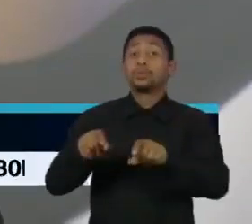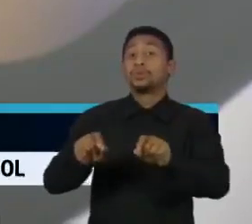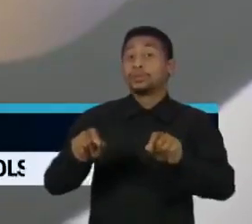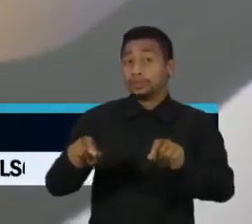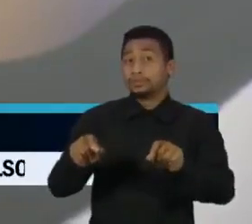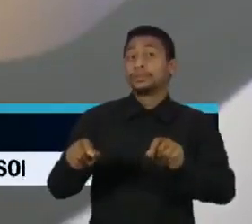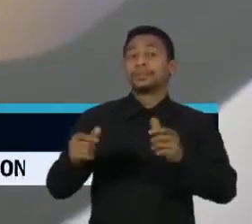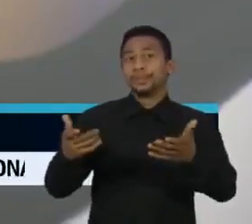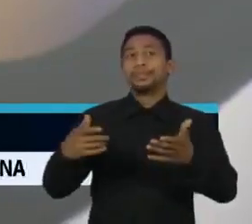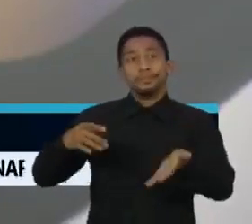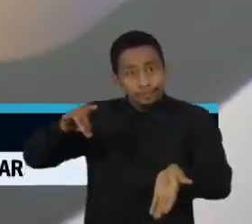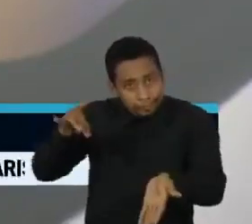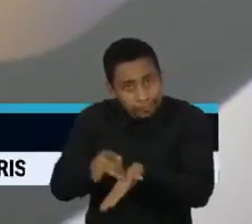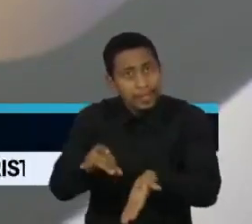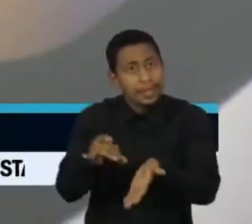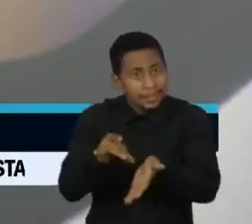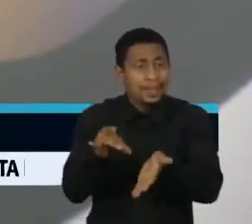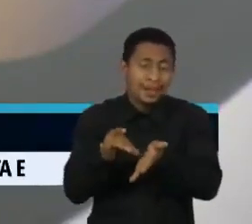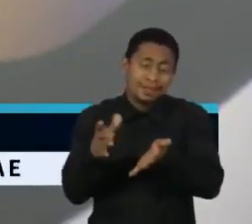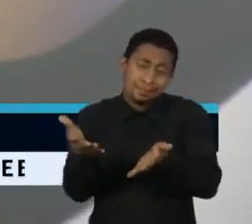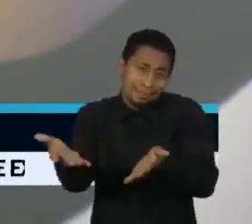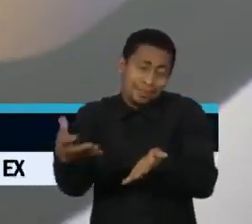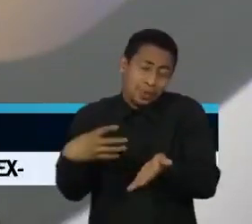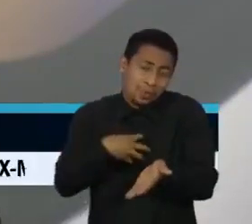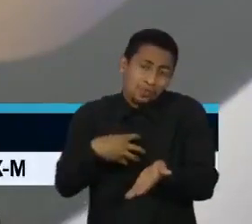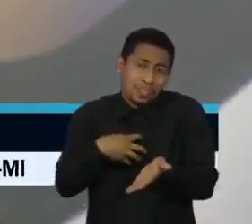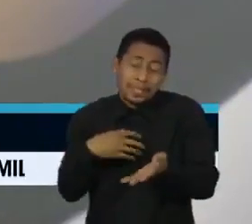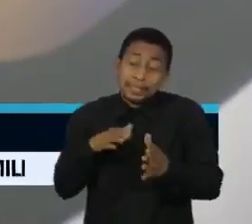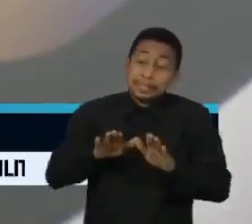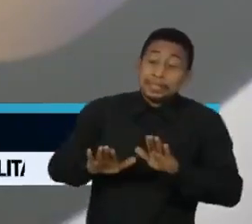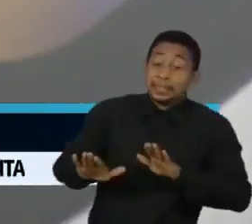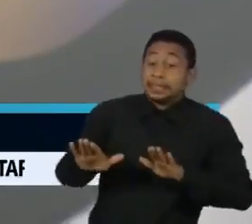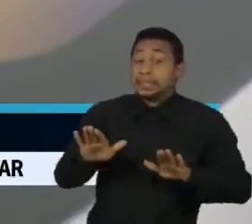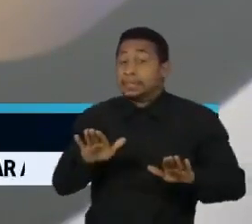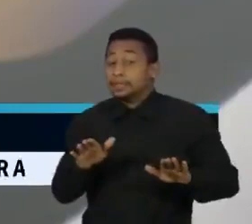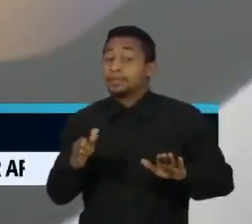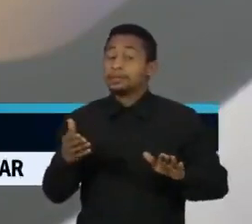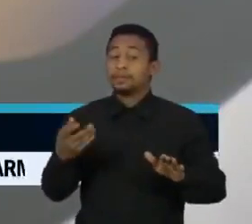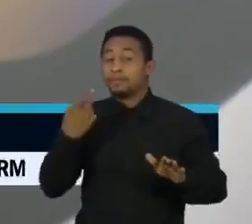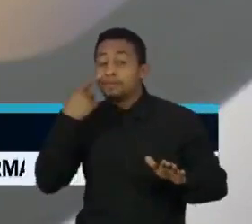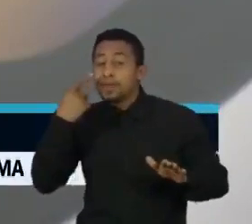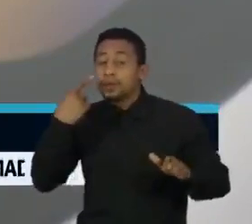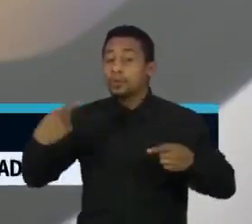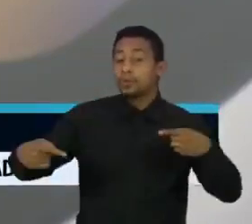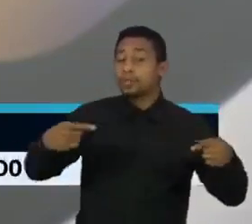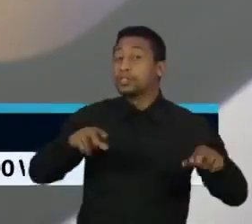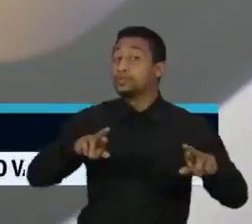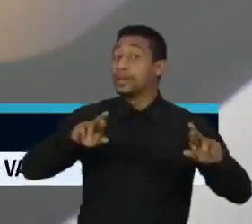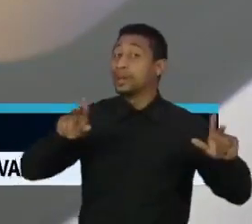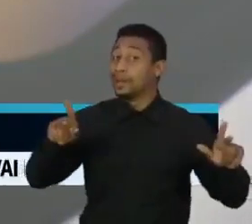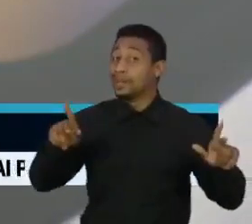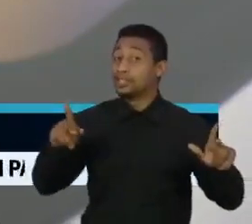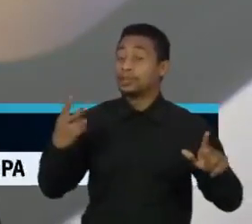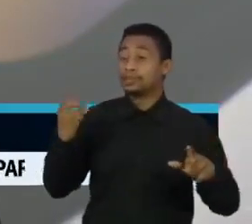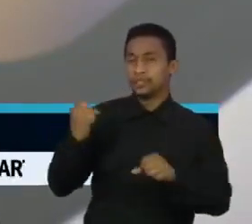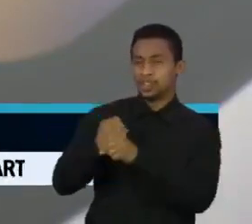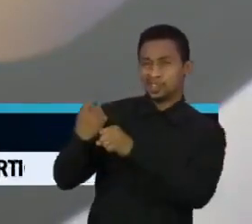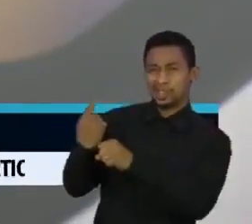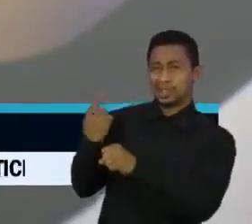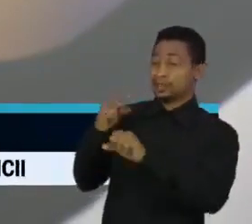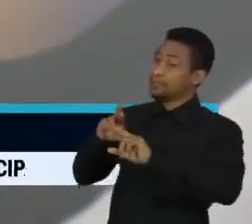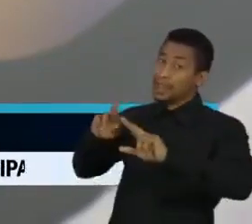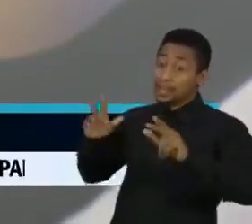talvez eles de fato esteja um pouco mais pragmáticos tão vendo a geopolítica diferente que não tinha 20 anos e até a China